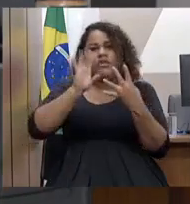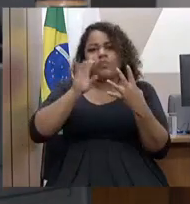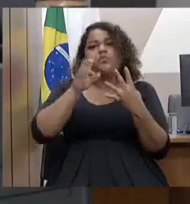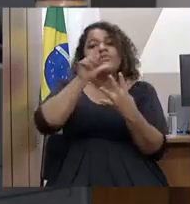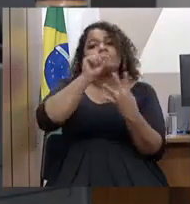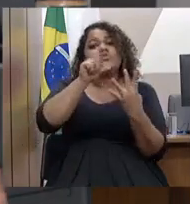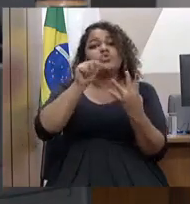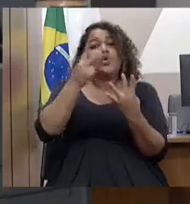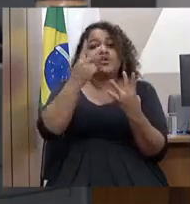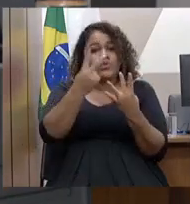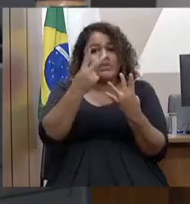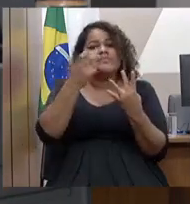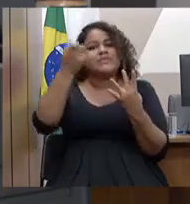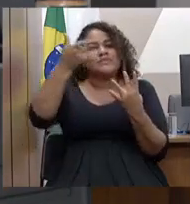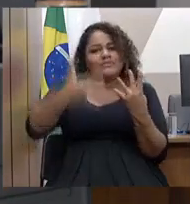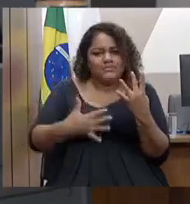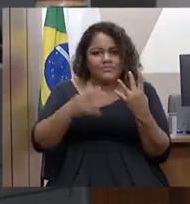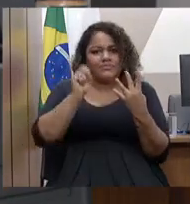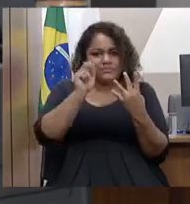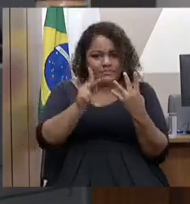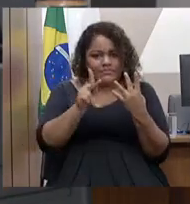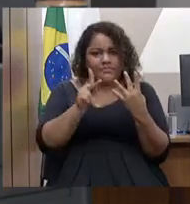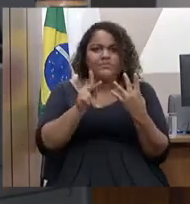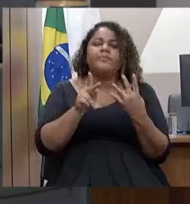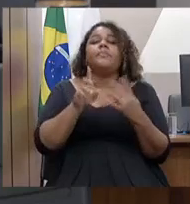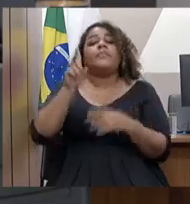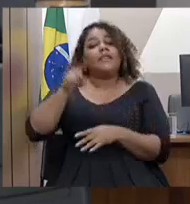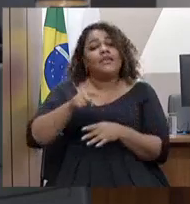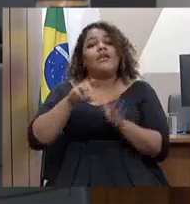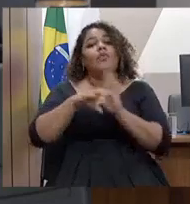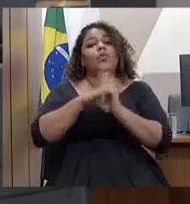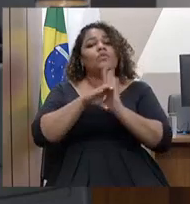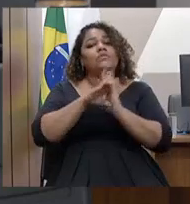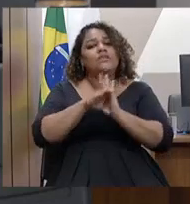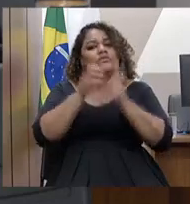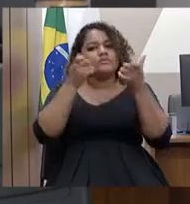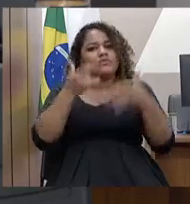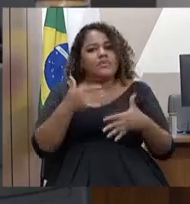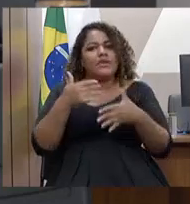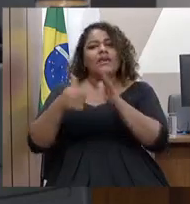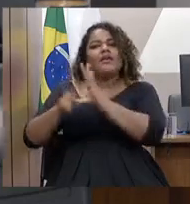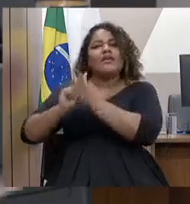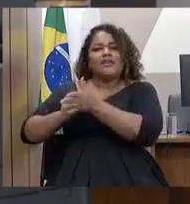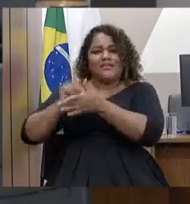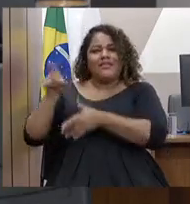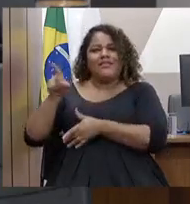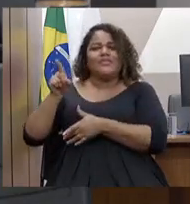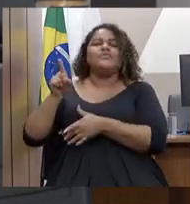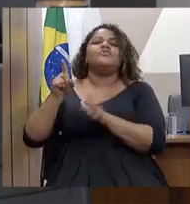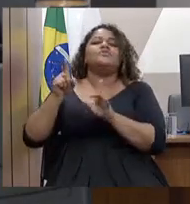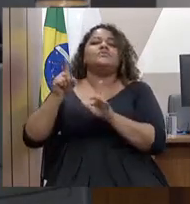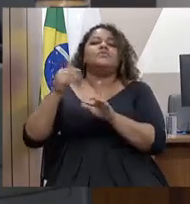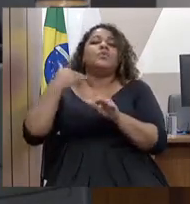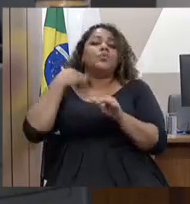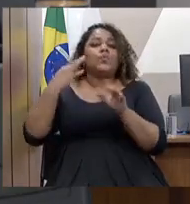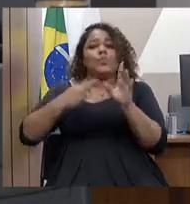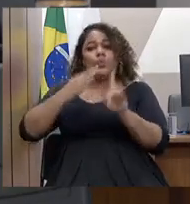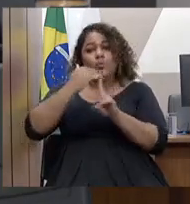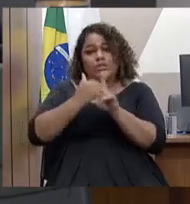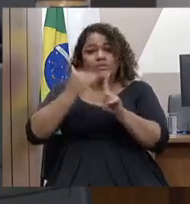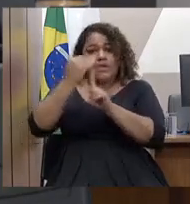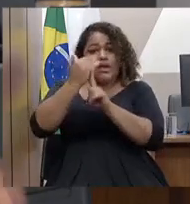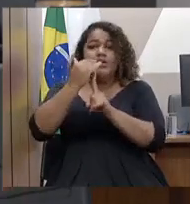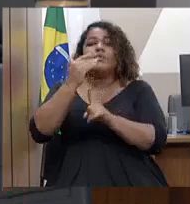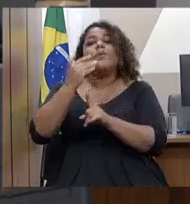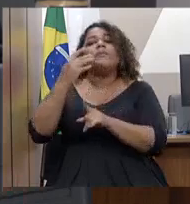trazer inclusive do excelentíssimo Desembargador Marcelo pertence que muito bem colocou em seus votos pedir licença aqui para